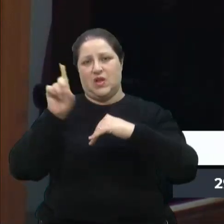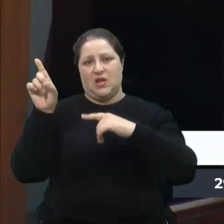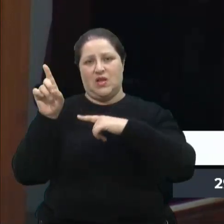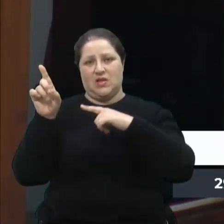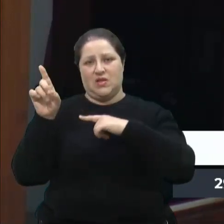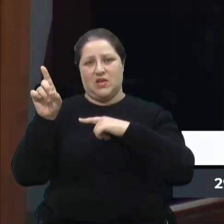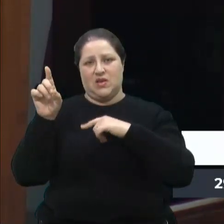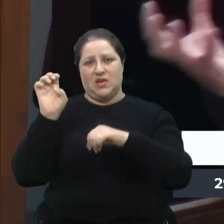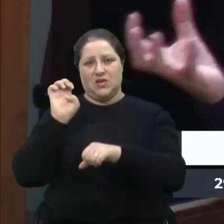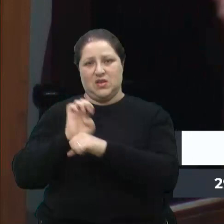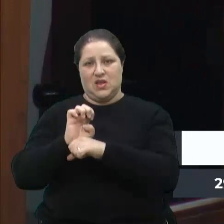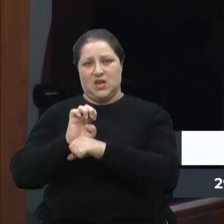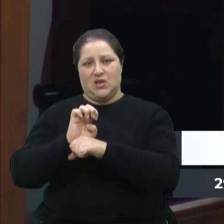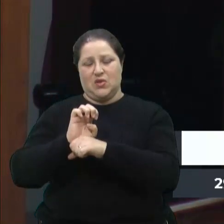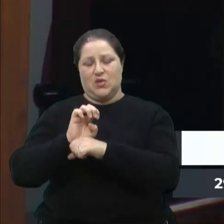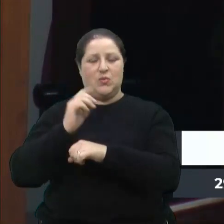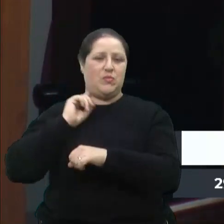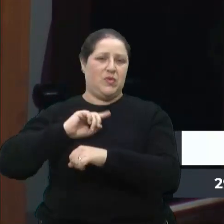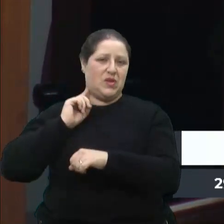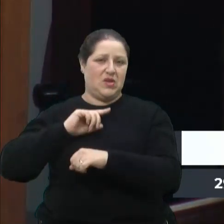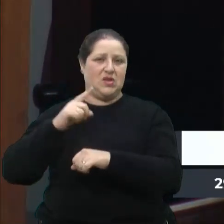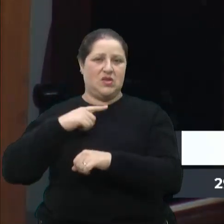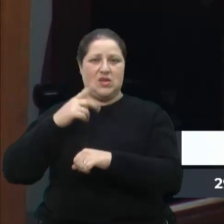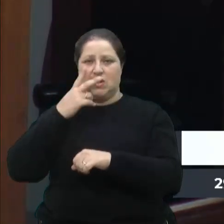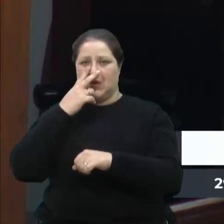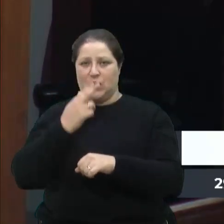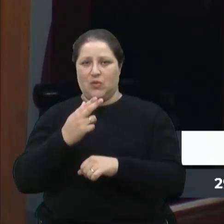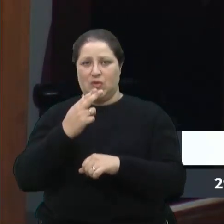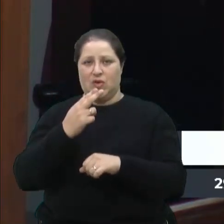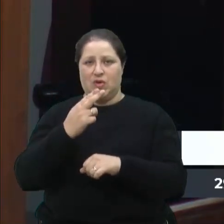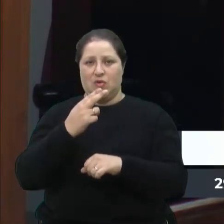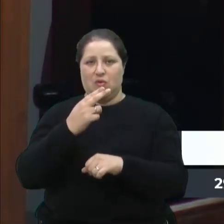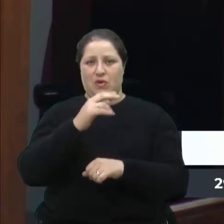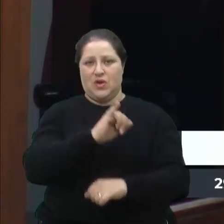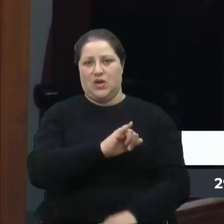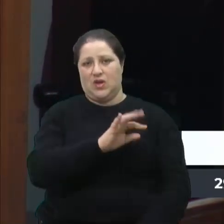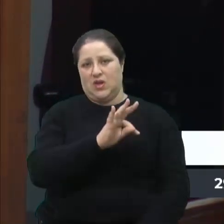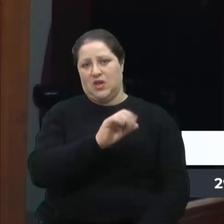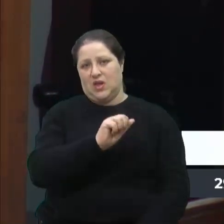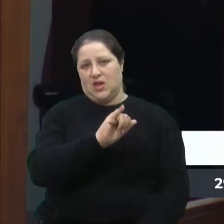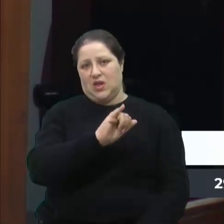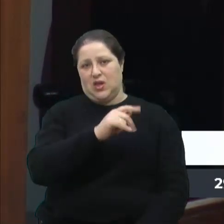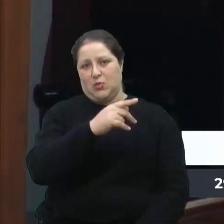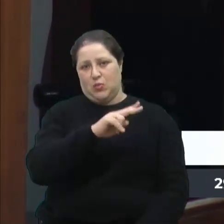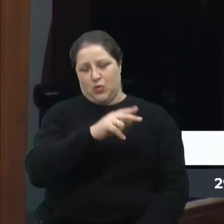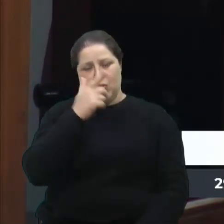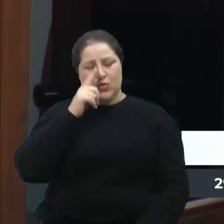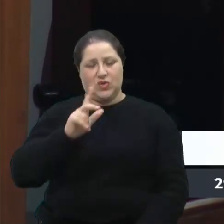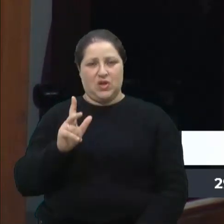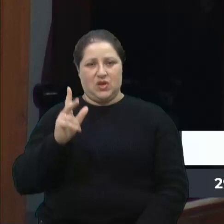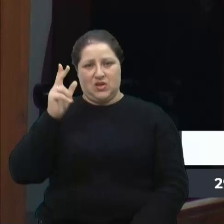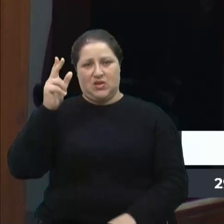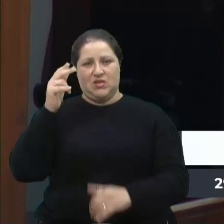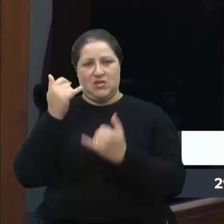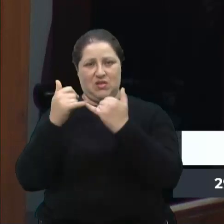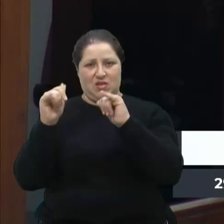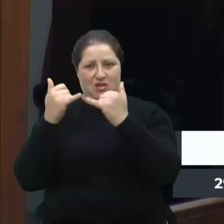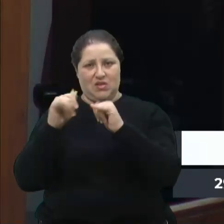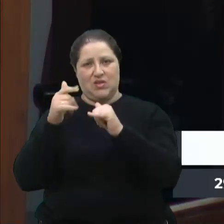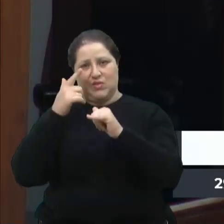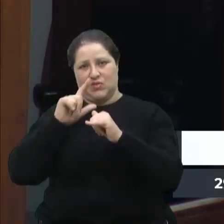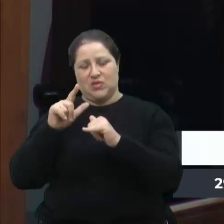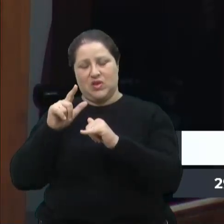Itaipu de energia gerada só com energia fotovoltaica. Então, é um Estado que agora está no caminho